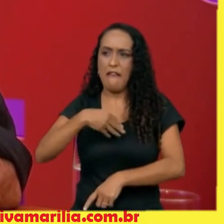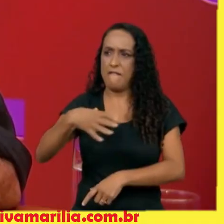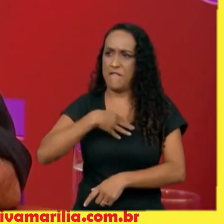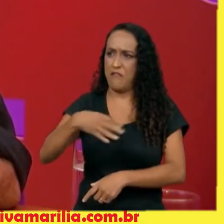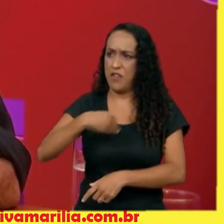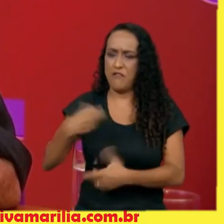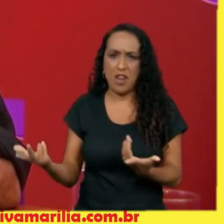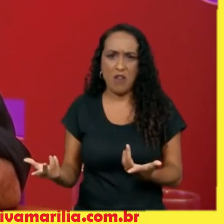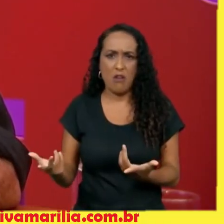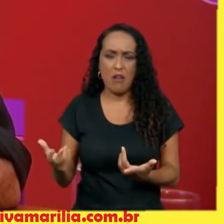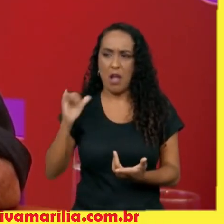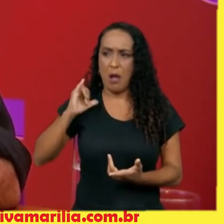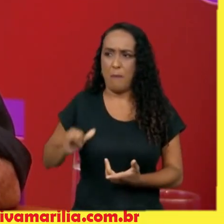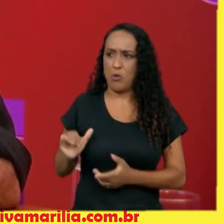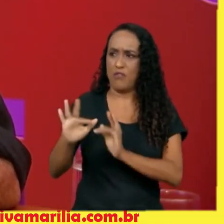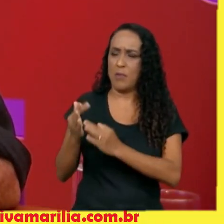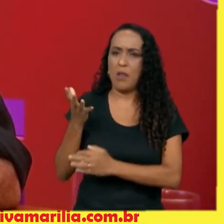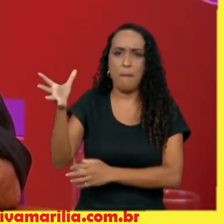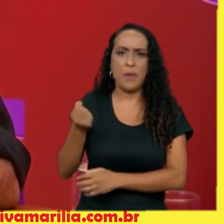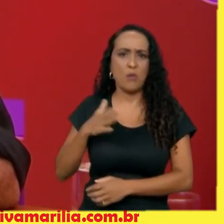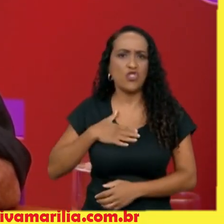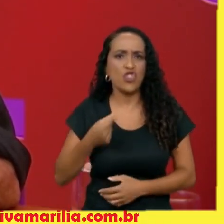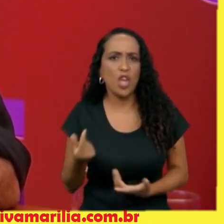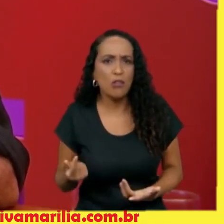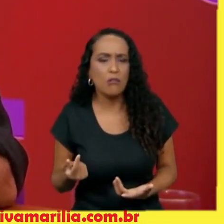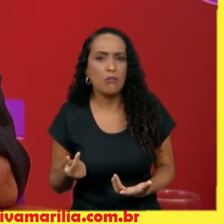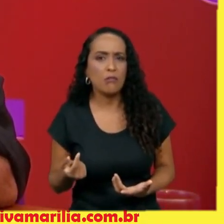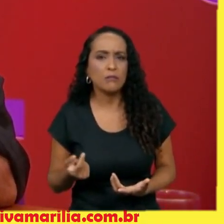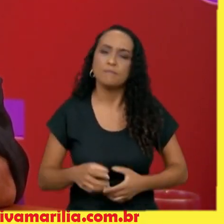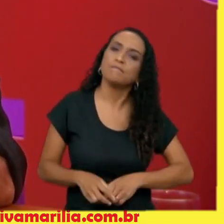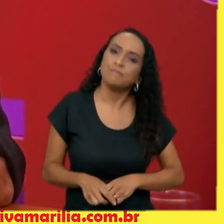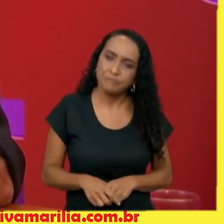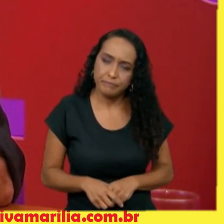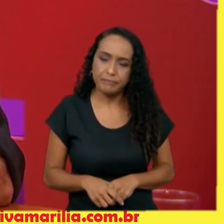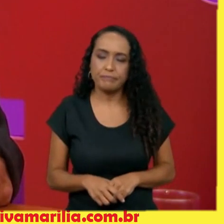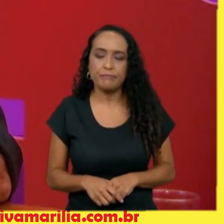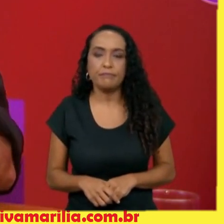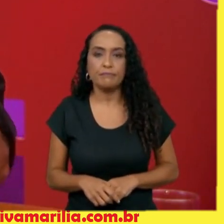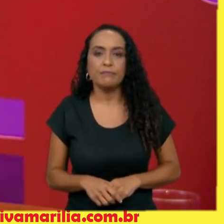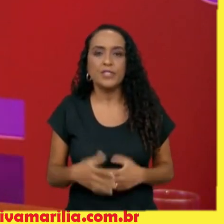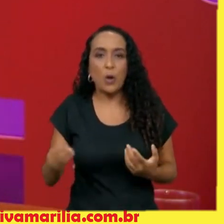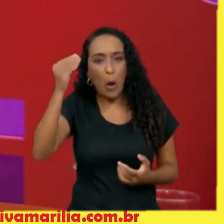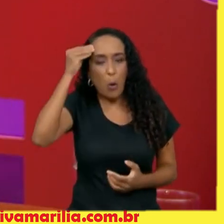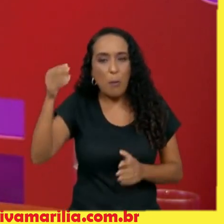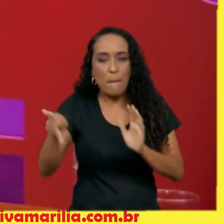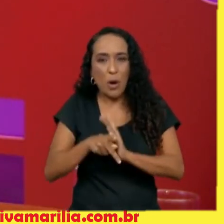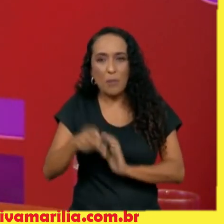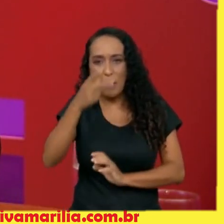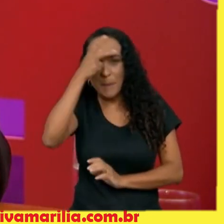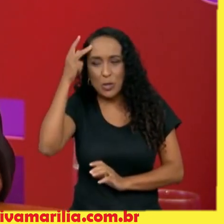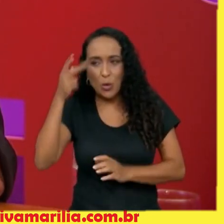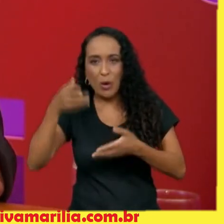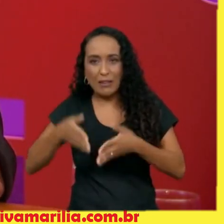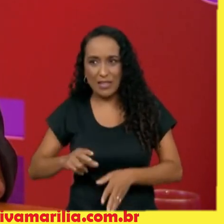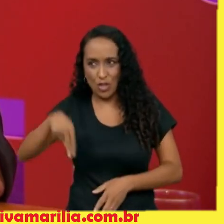pessoas que eu entrevistei no Sul e em São Paulo, 100%. O culpado é o nordestino. Né? Ou seja, o cara está mais pobre e acha que o dinheiro